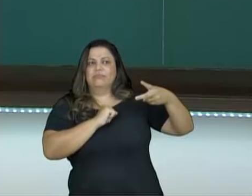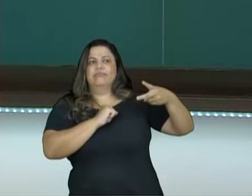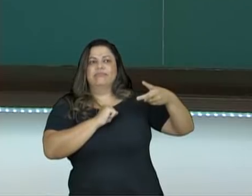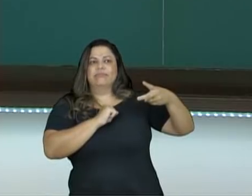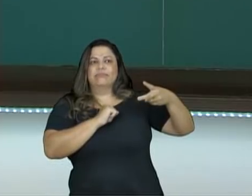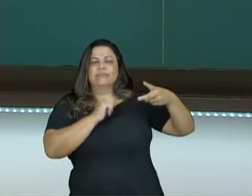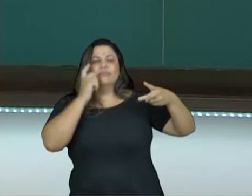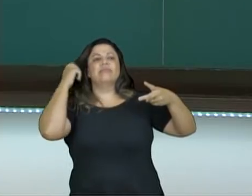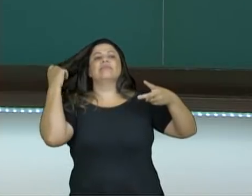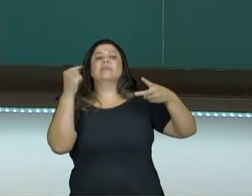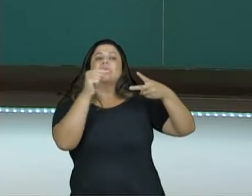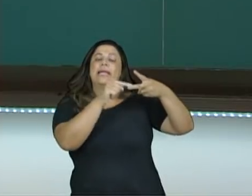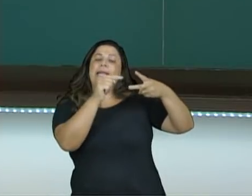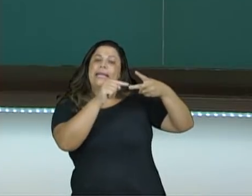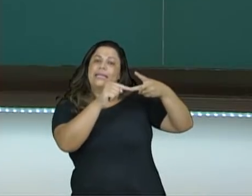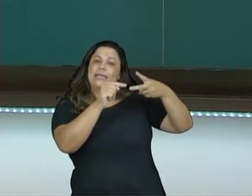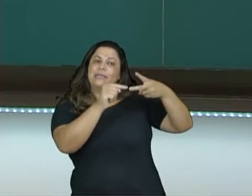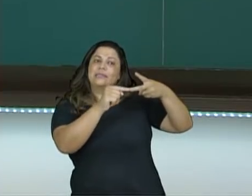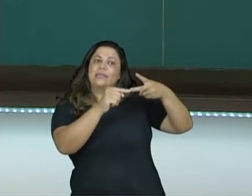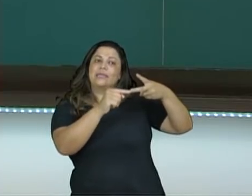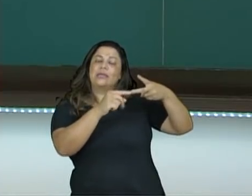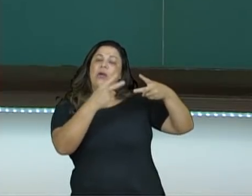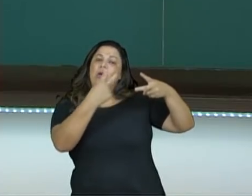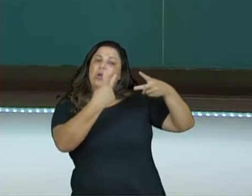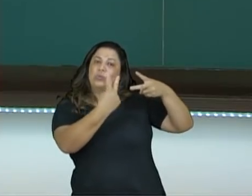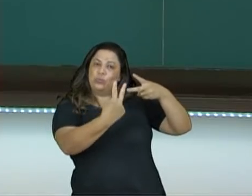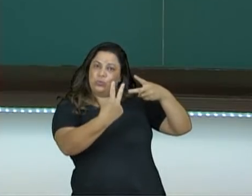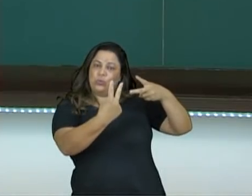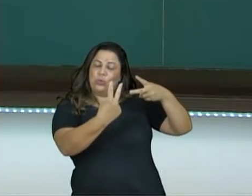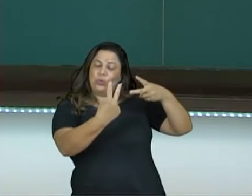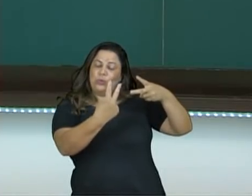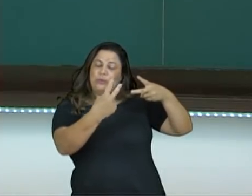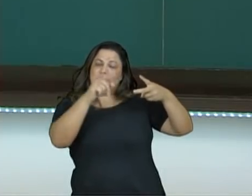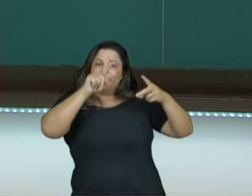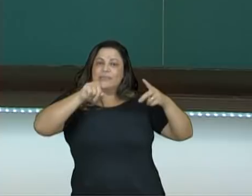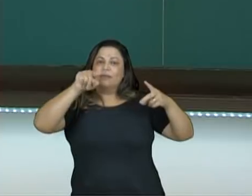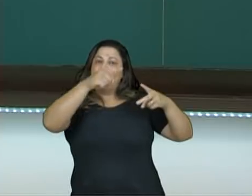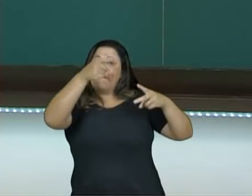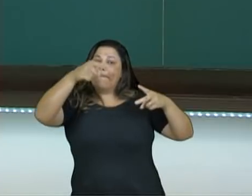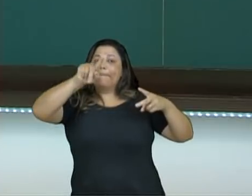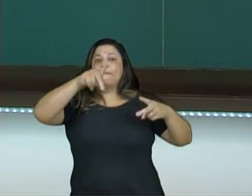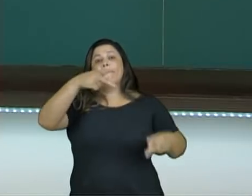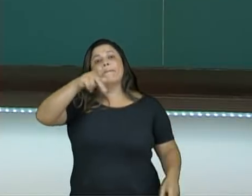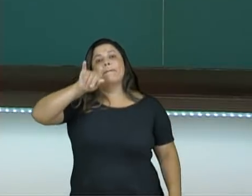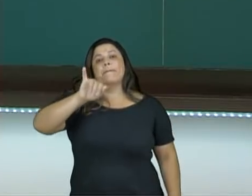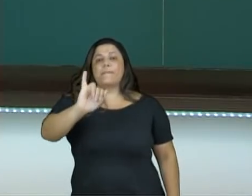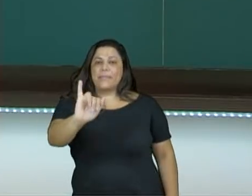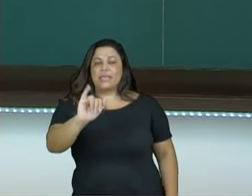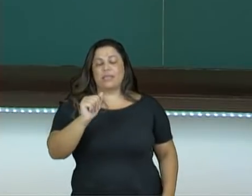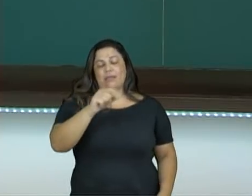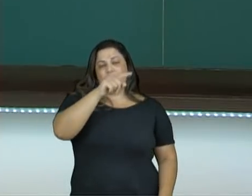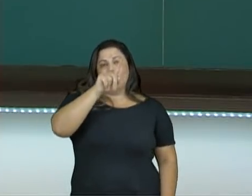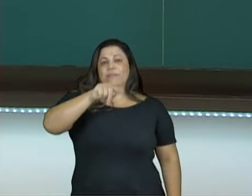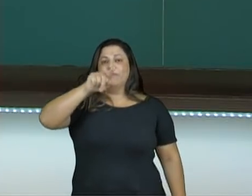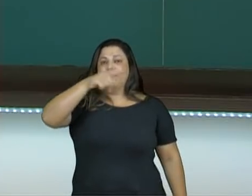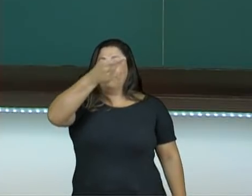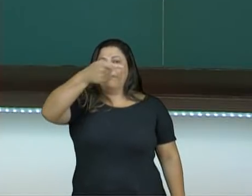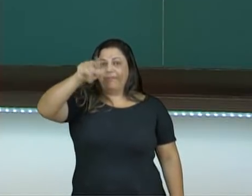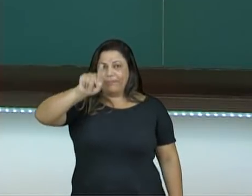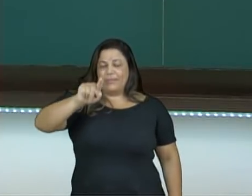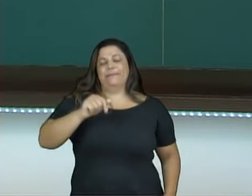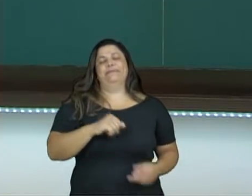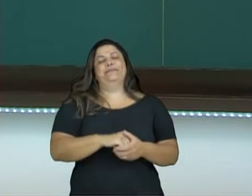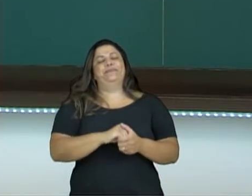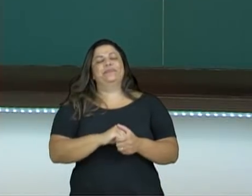em radianos, essa medida significa 2π. Nós usamos o π. Quando vamos falar